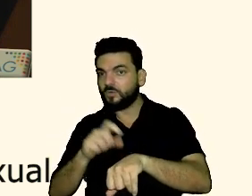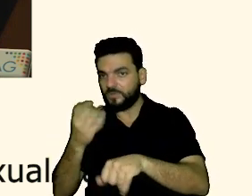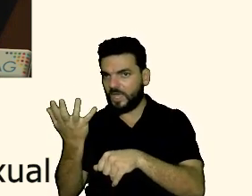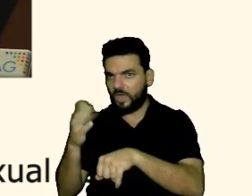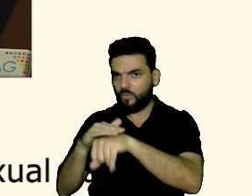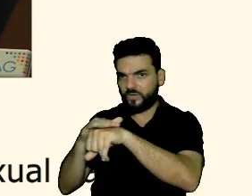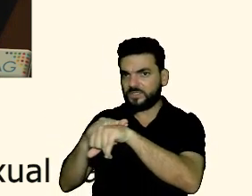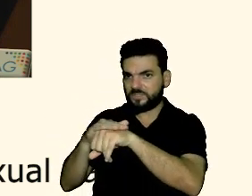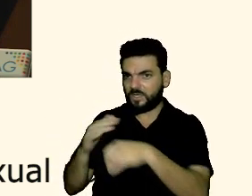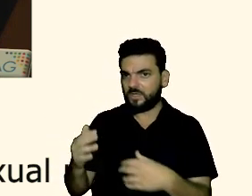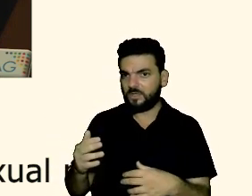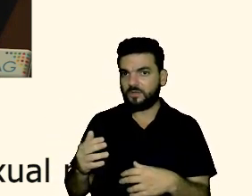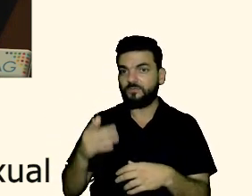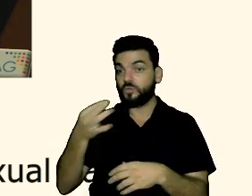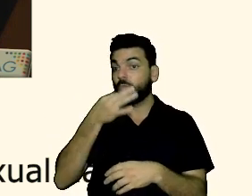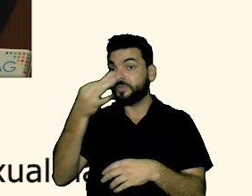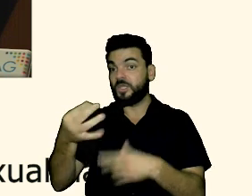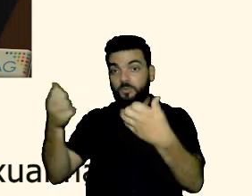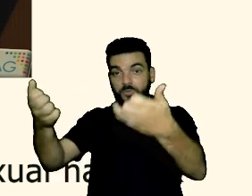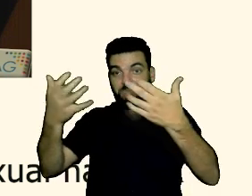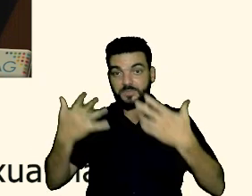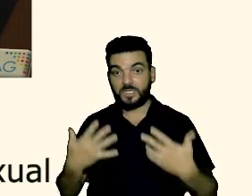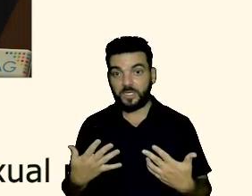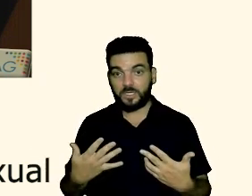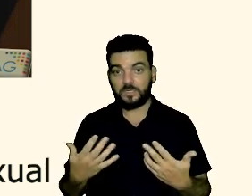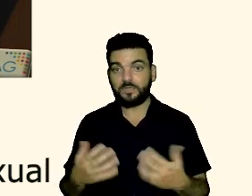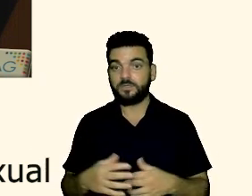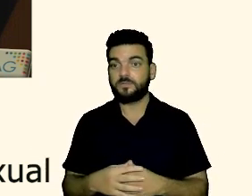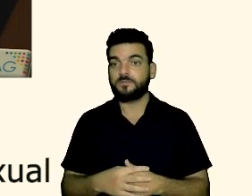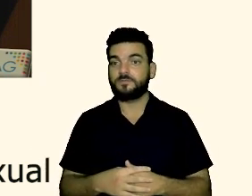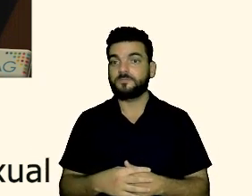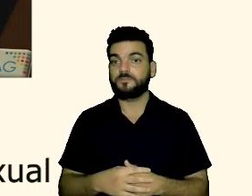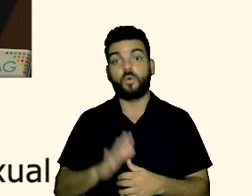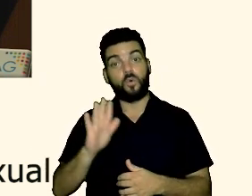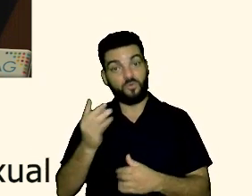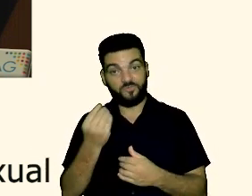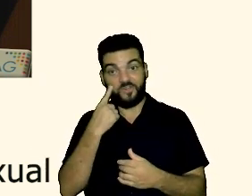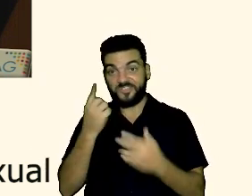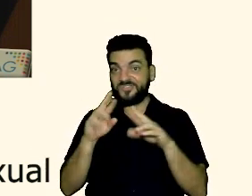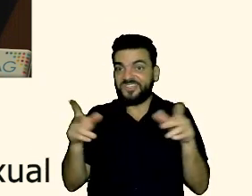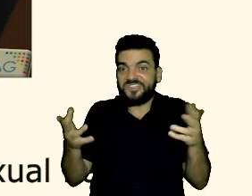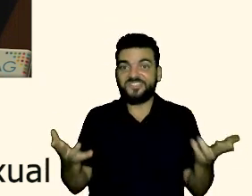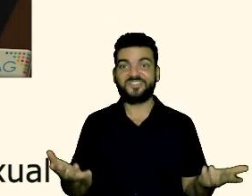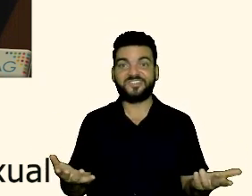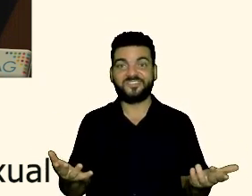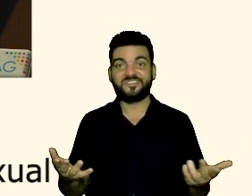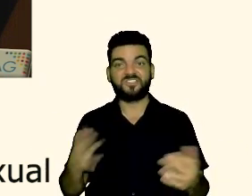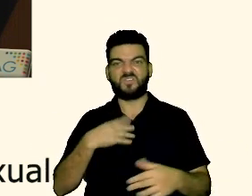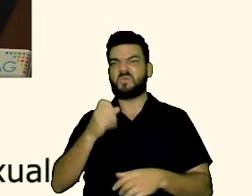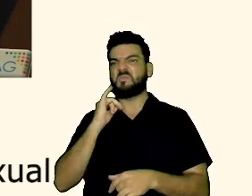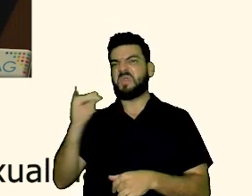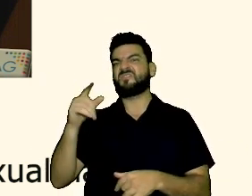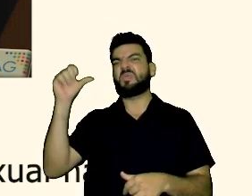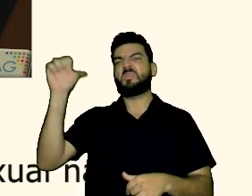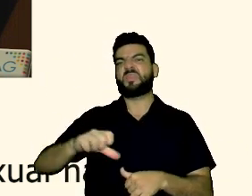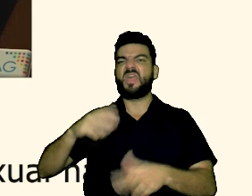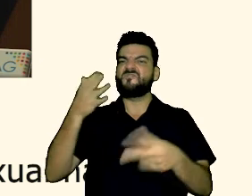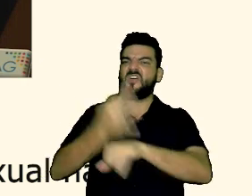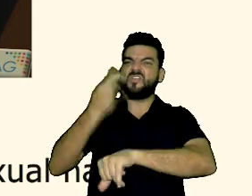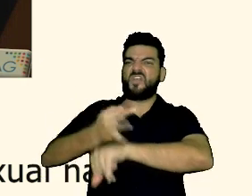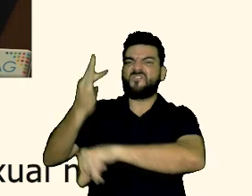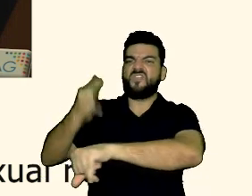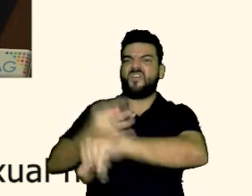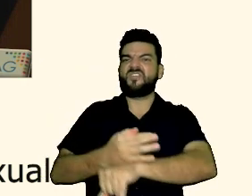que a abordagem é diferente entre eu chegar e dizer você é isso e aquilo e dizer, olha, está acontecendo tal coisa e